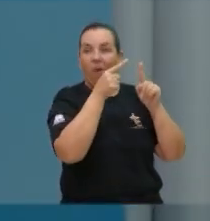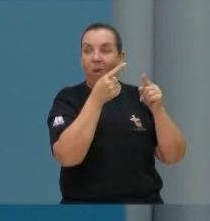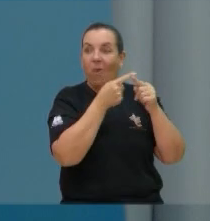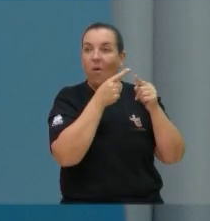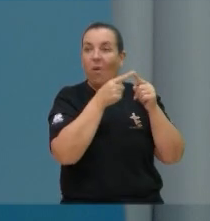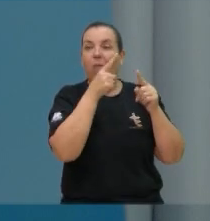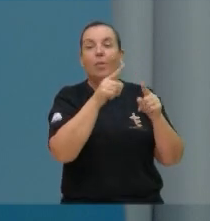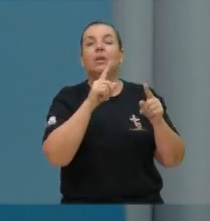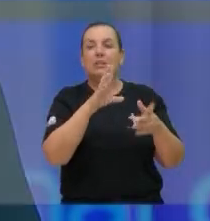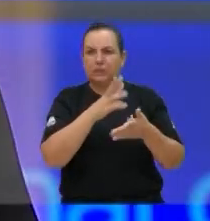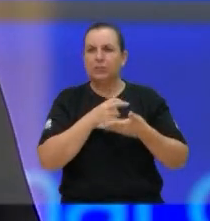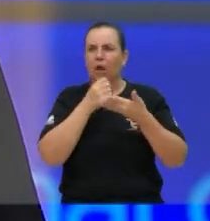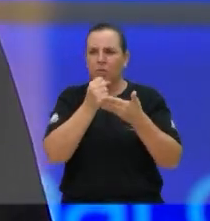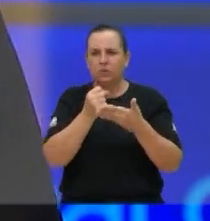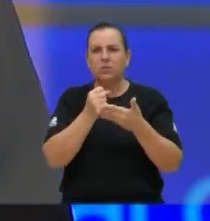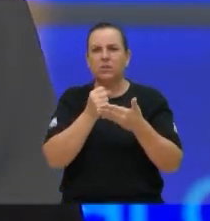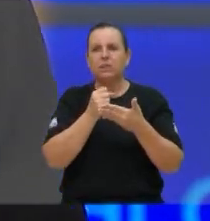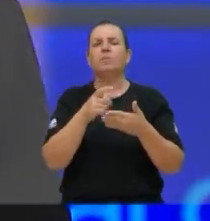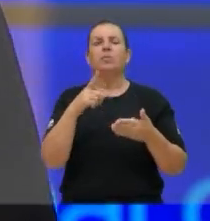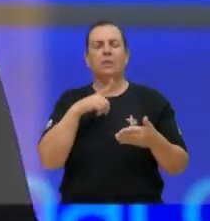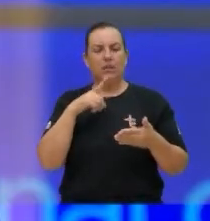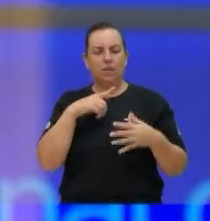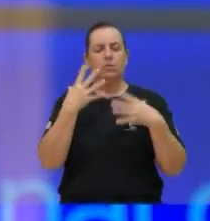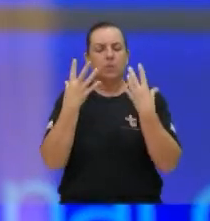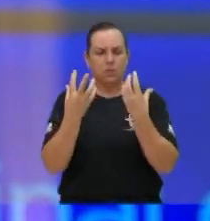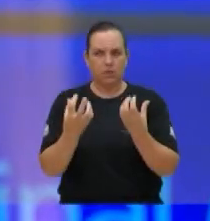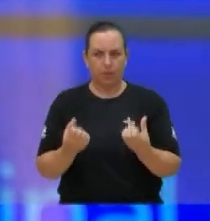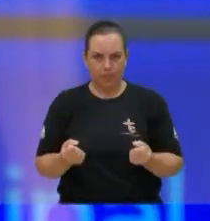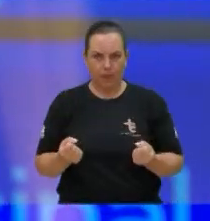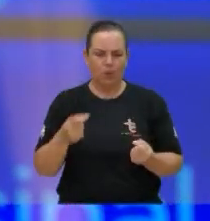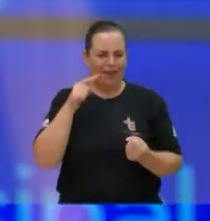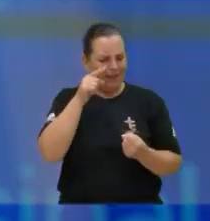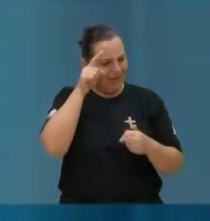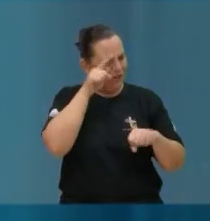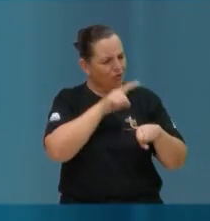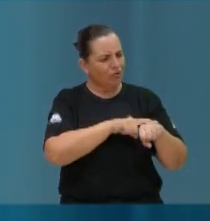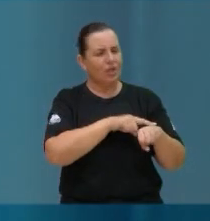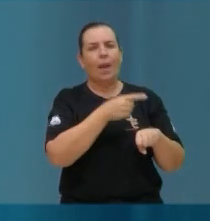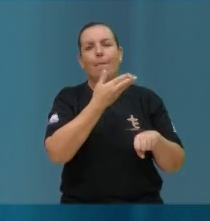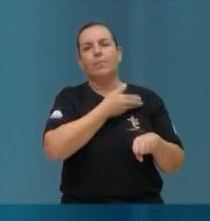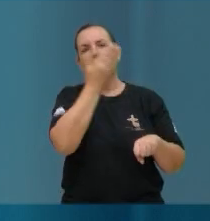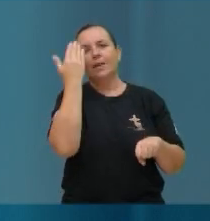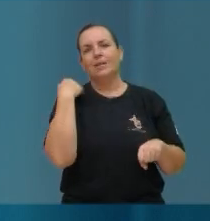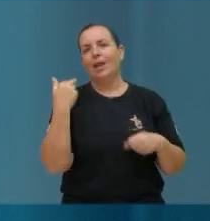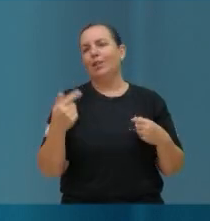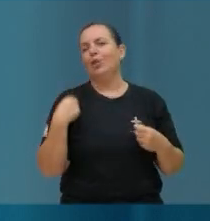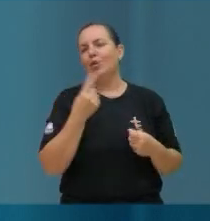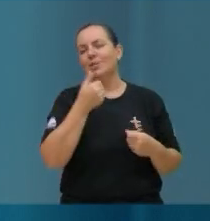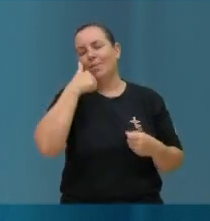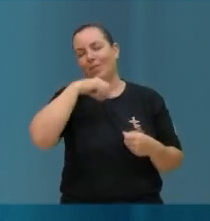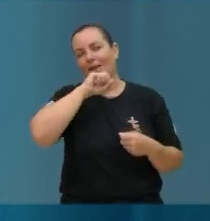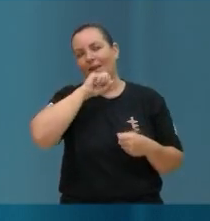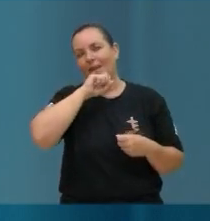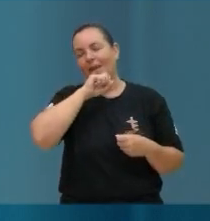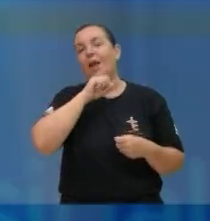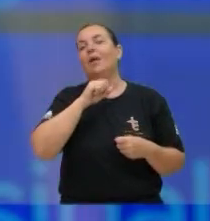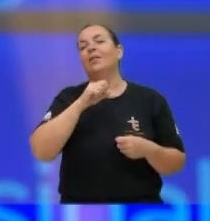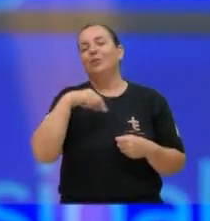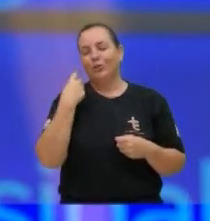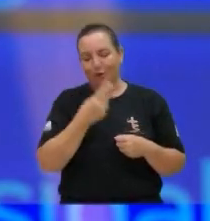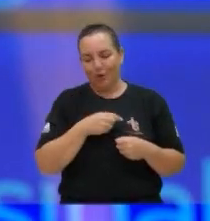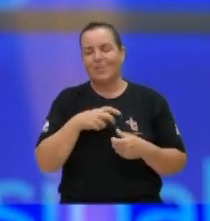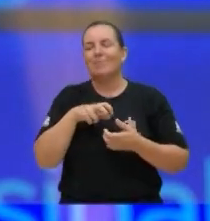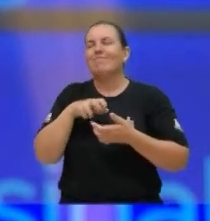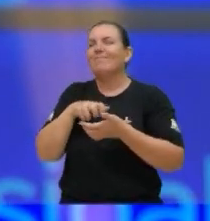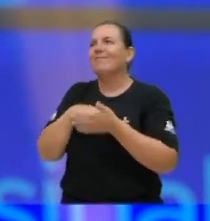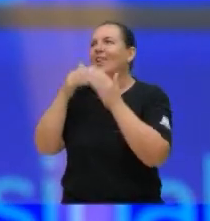salvos naquele dia e termos recebido exatamente naquele dia Maria como mãe, é que nós somos tão devotos dela